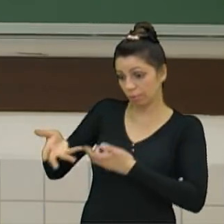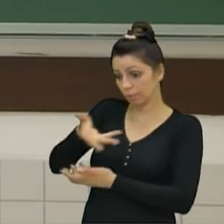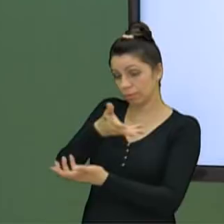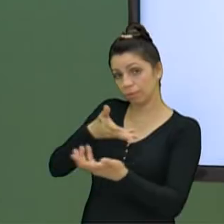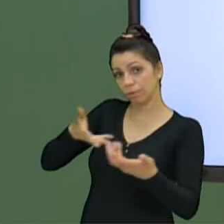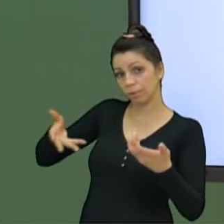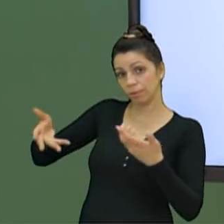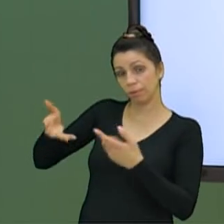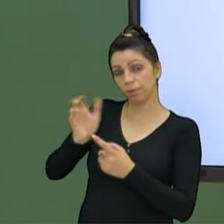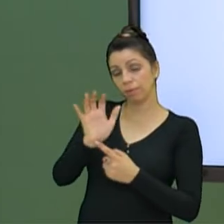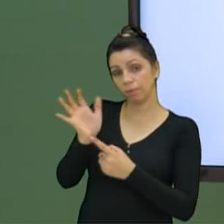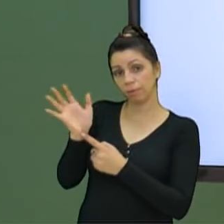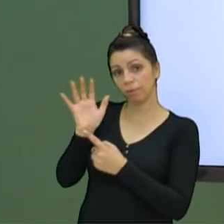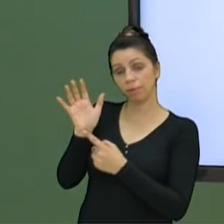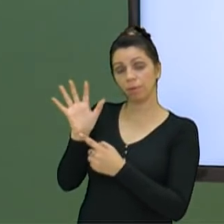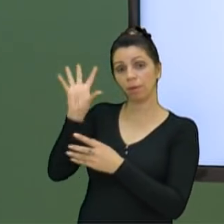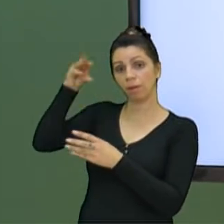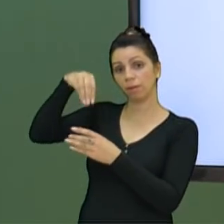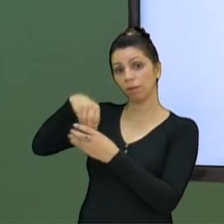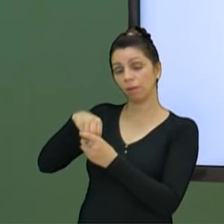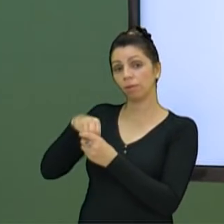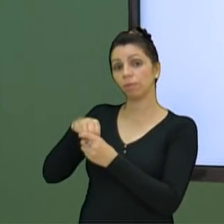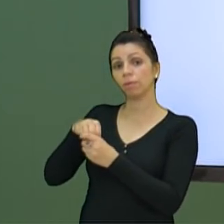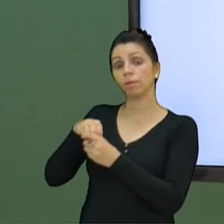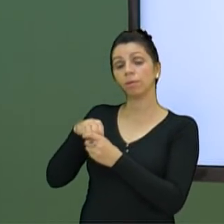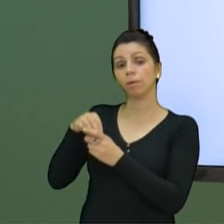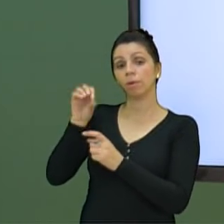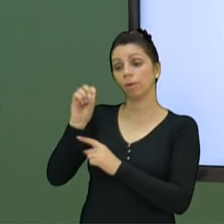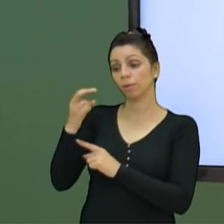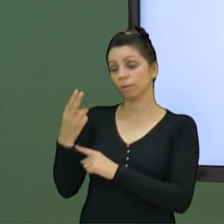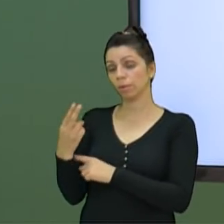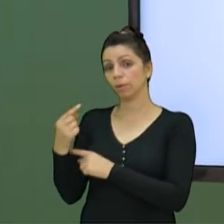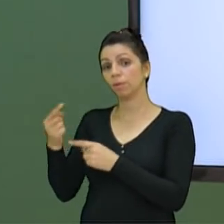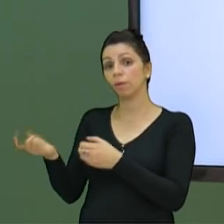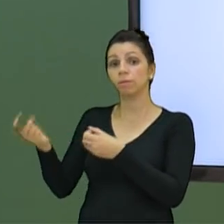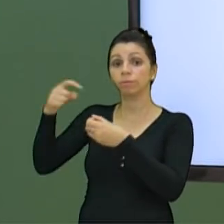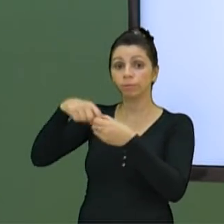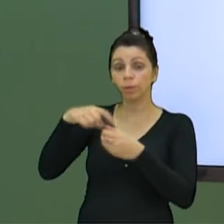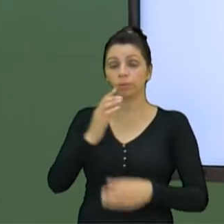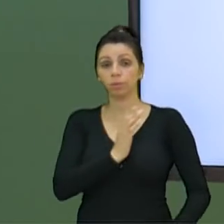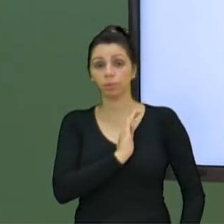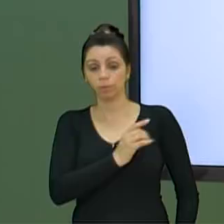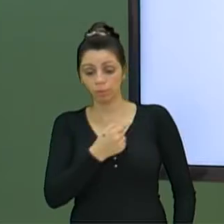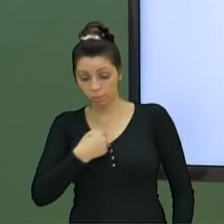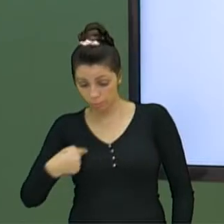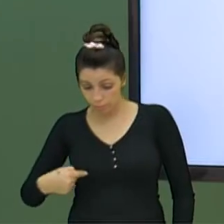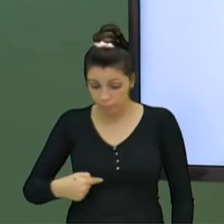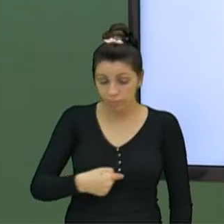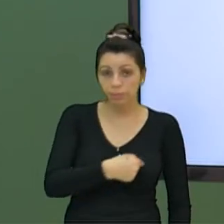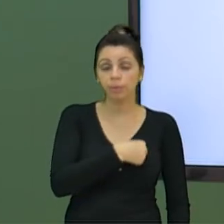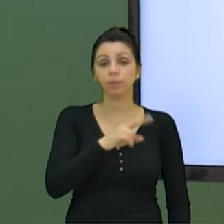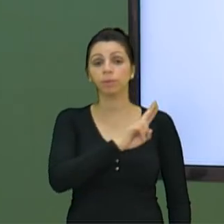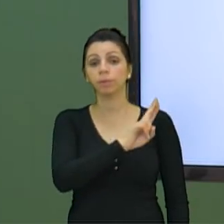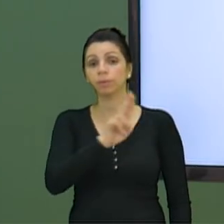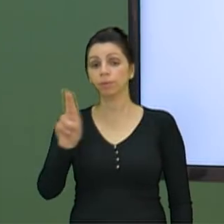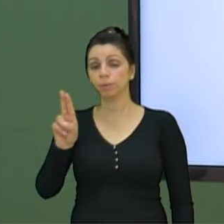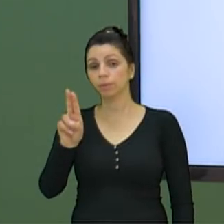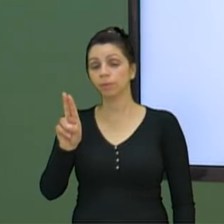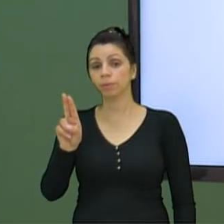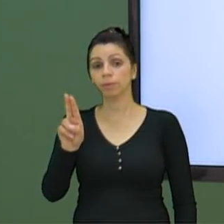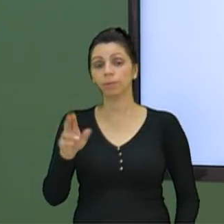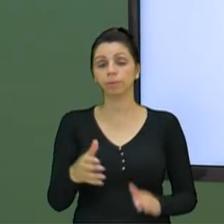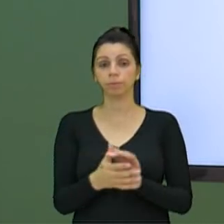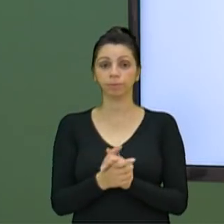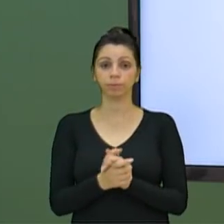gasosas, enche esse sangue de oxigênio e ele retorna ao coração, isso aqui é o que nós denominamos